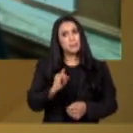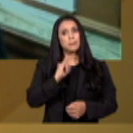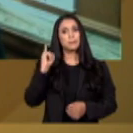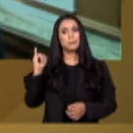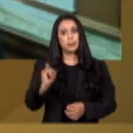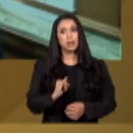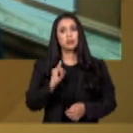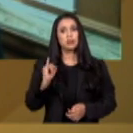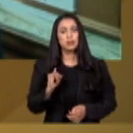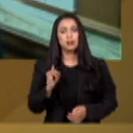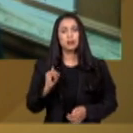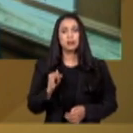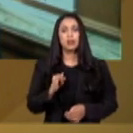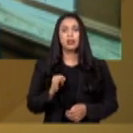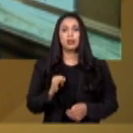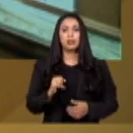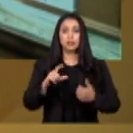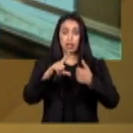espécie